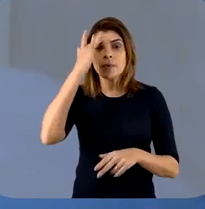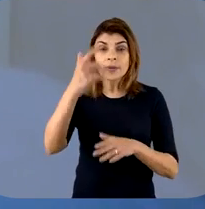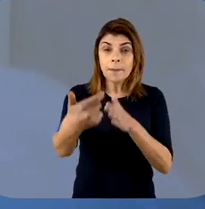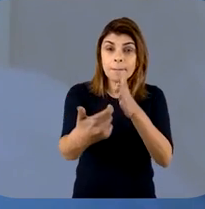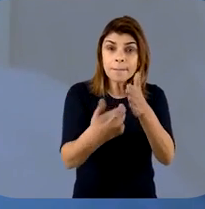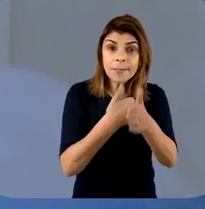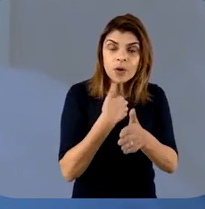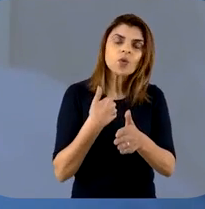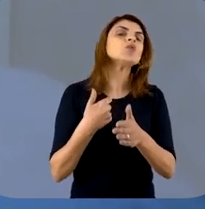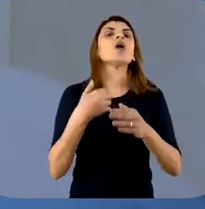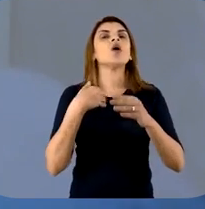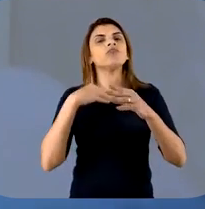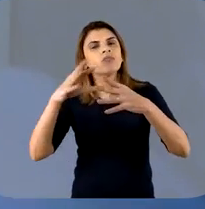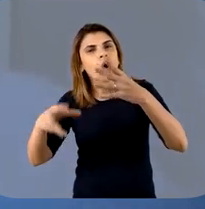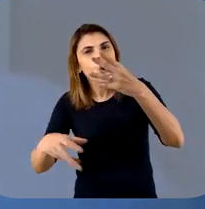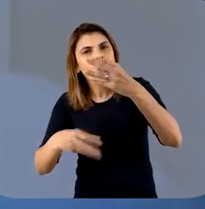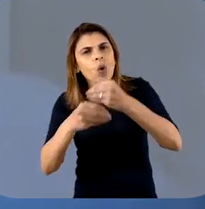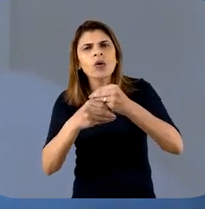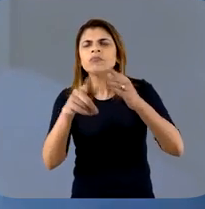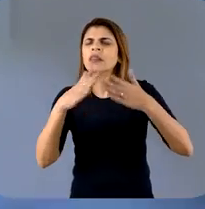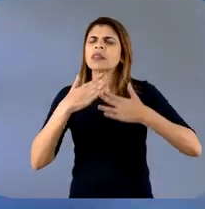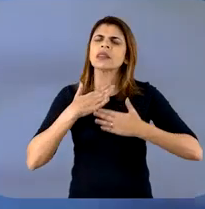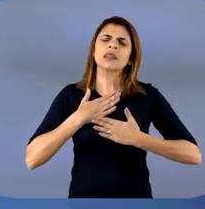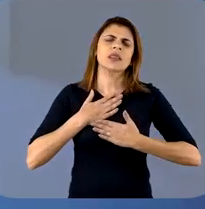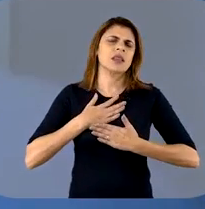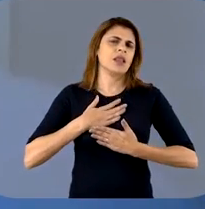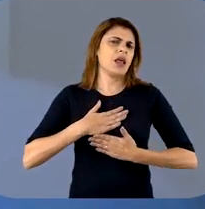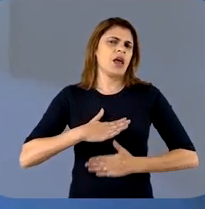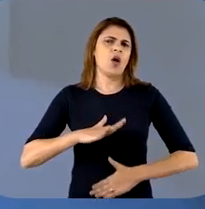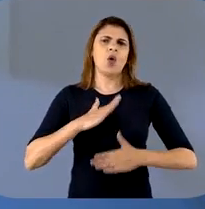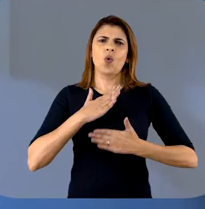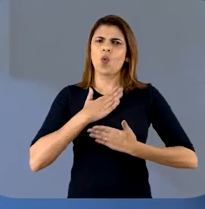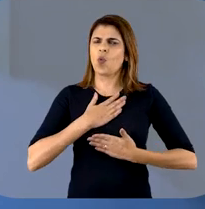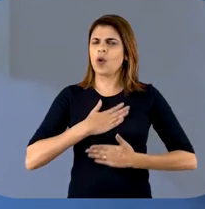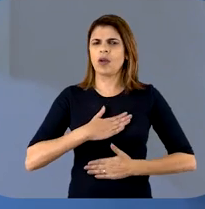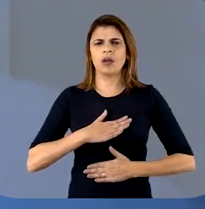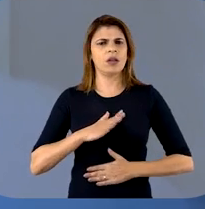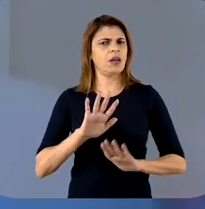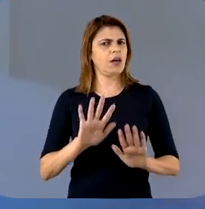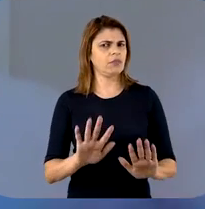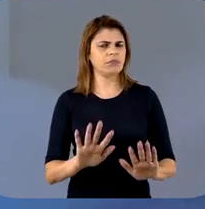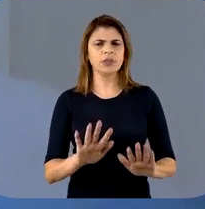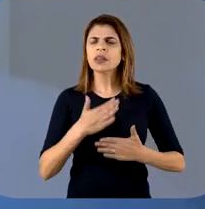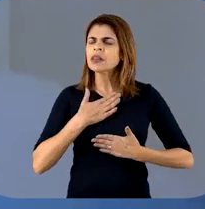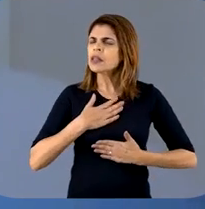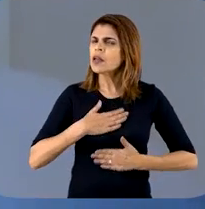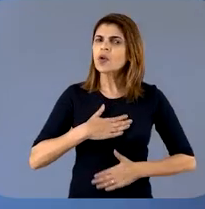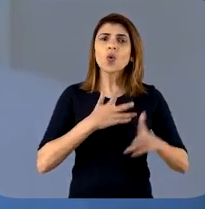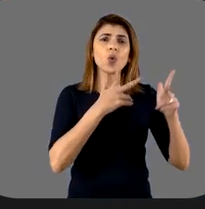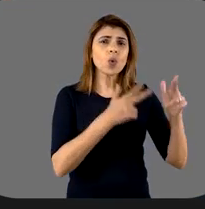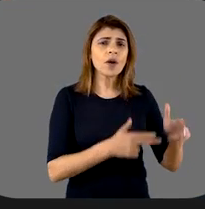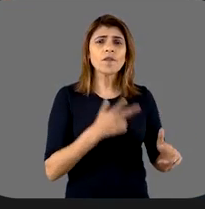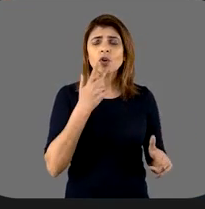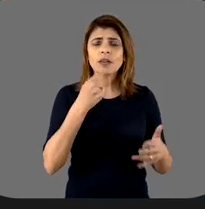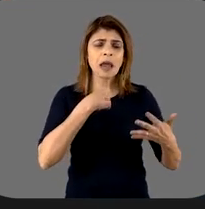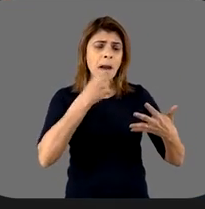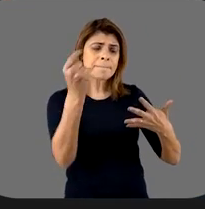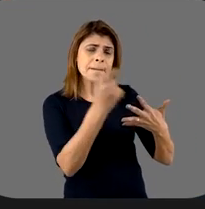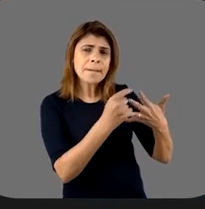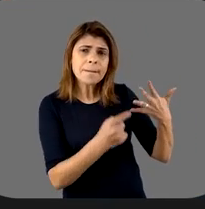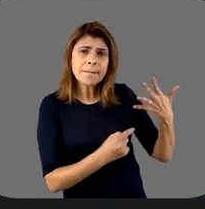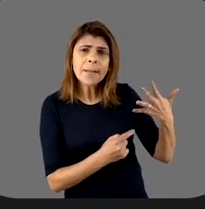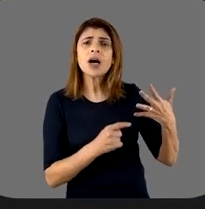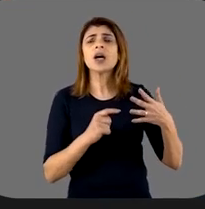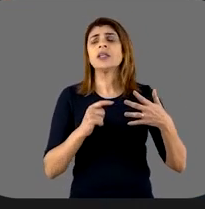pergunta, fique tranquila nesse sentido, como o Maurício disse, com todas as questões